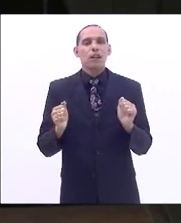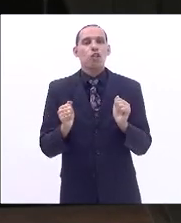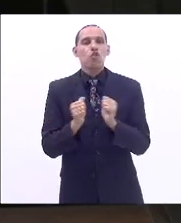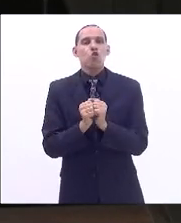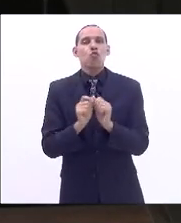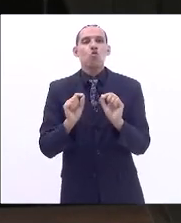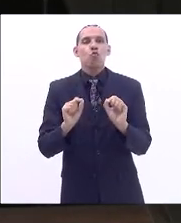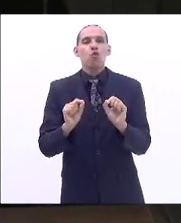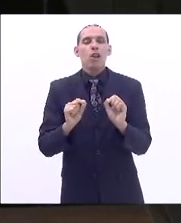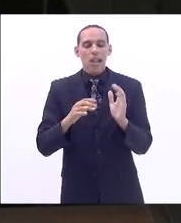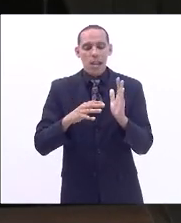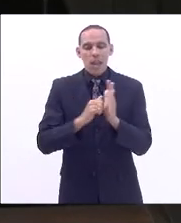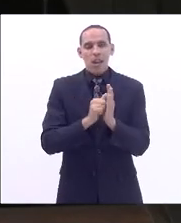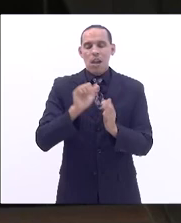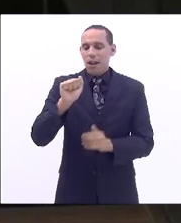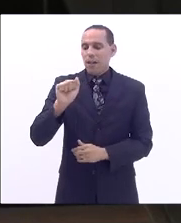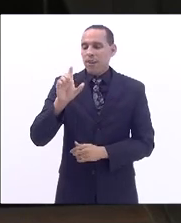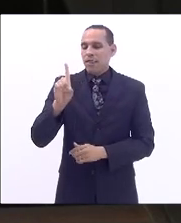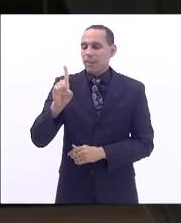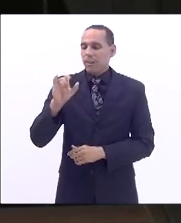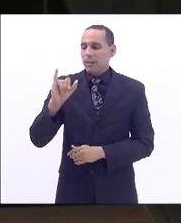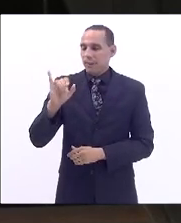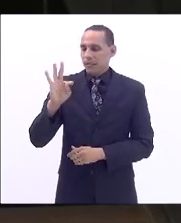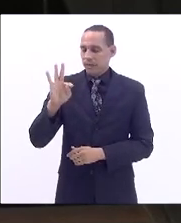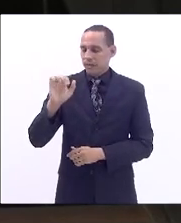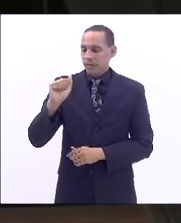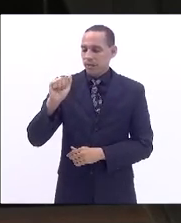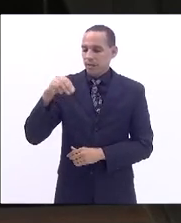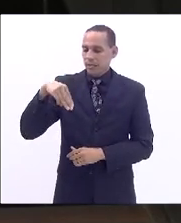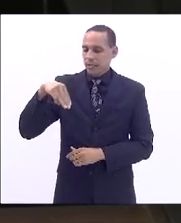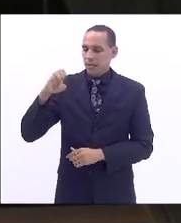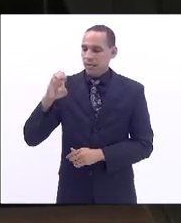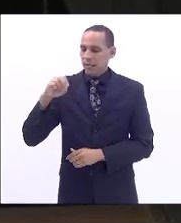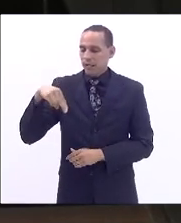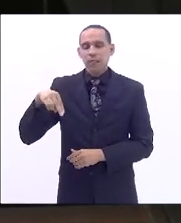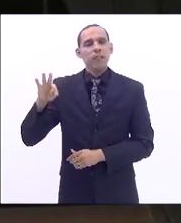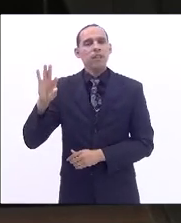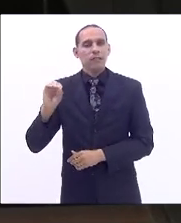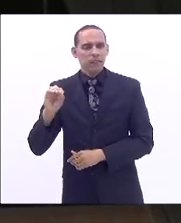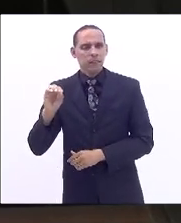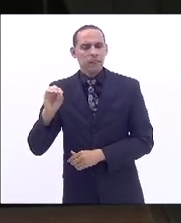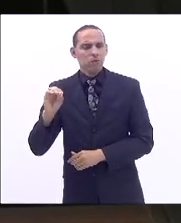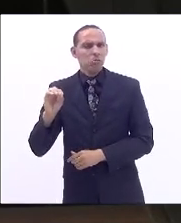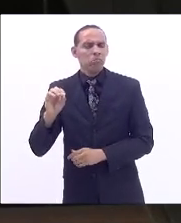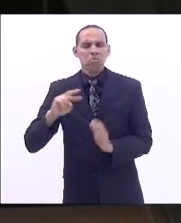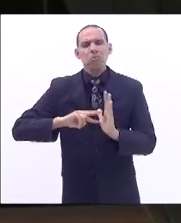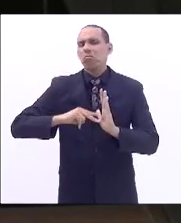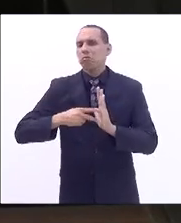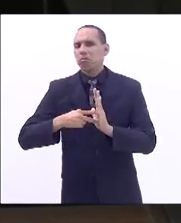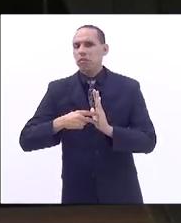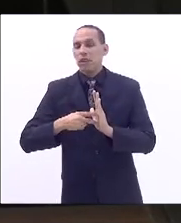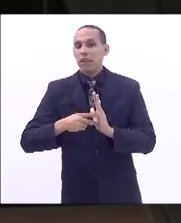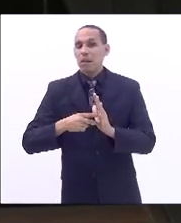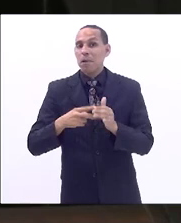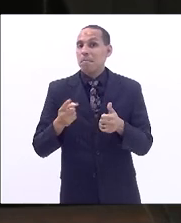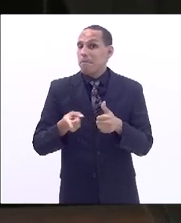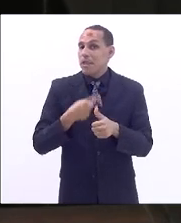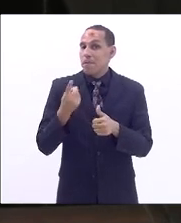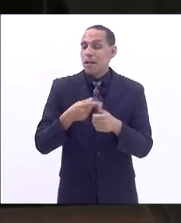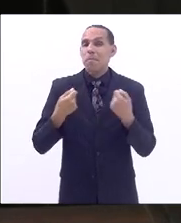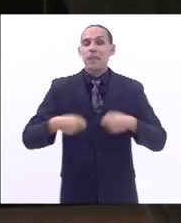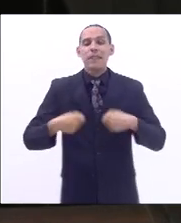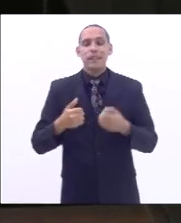registro de aditamento o que que eu quero dizer com isso é preciso que fique fique sedimentado